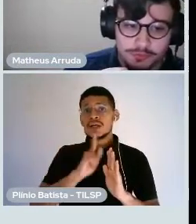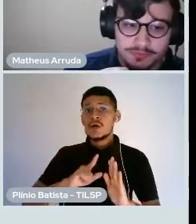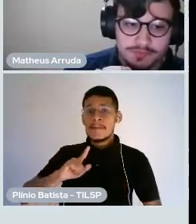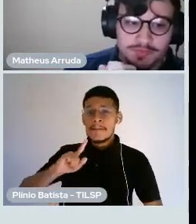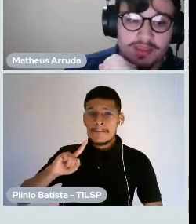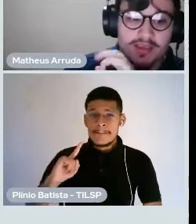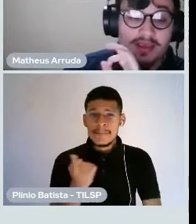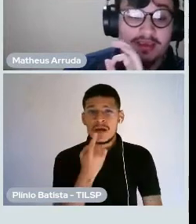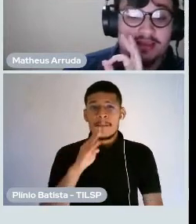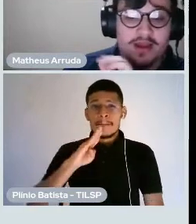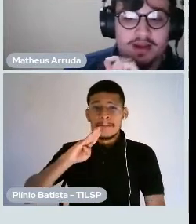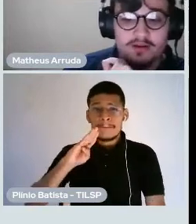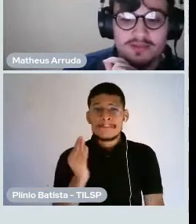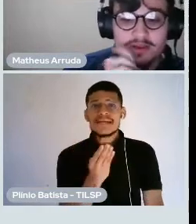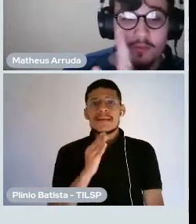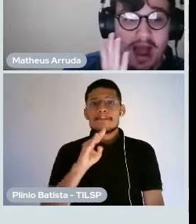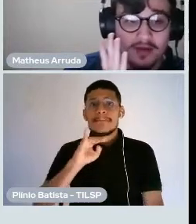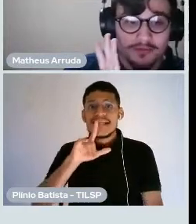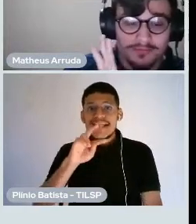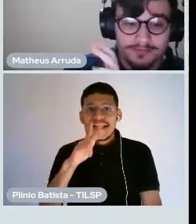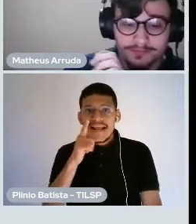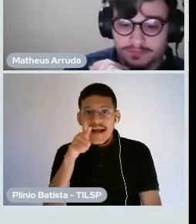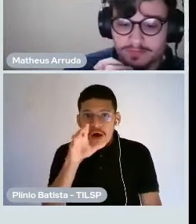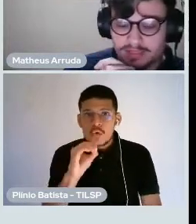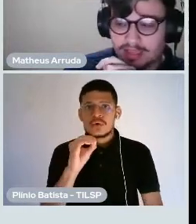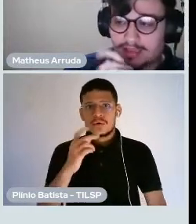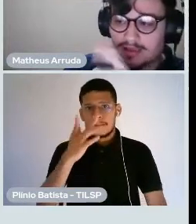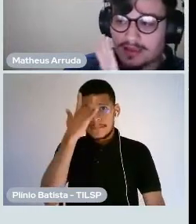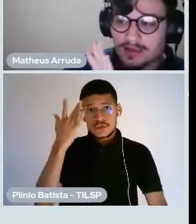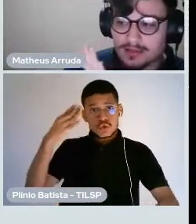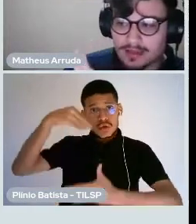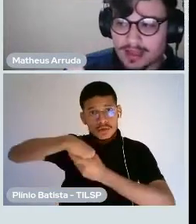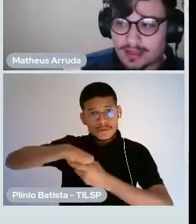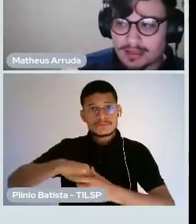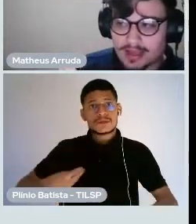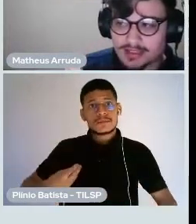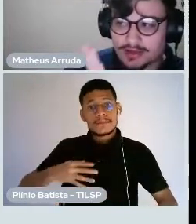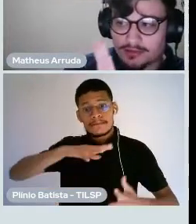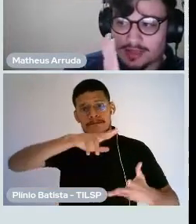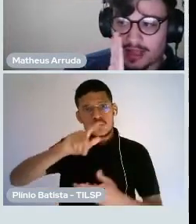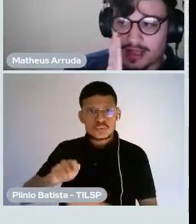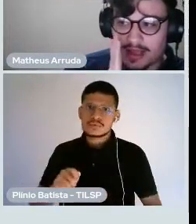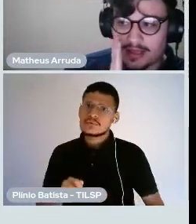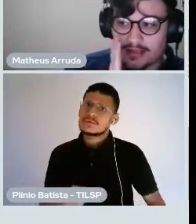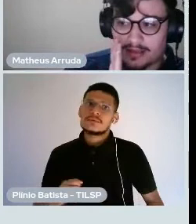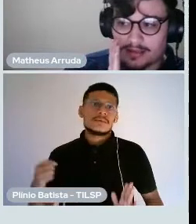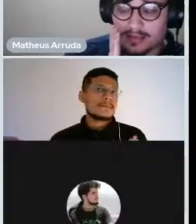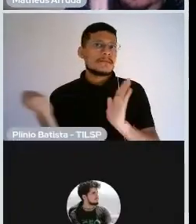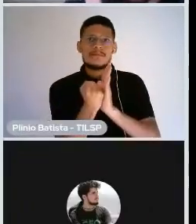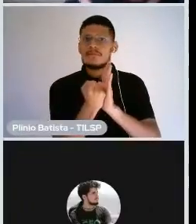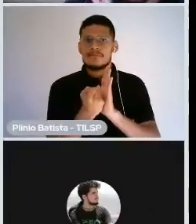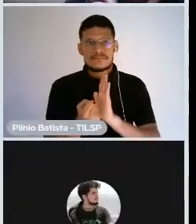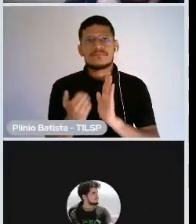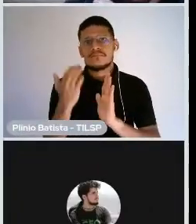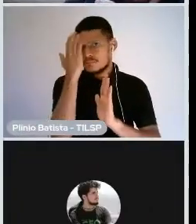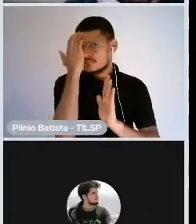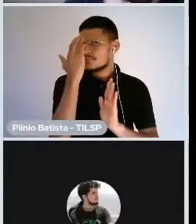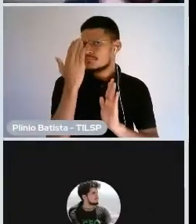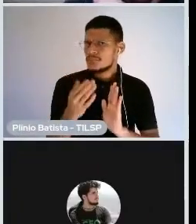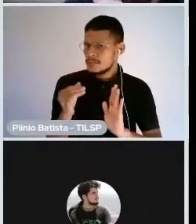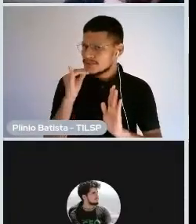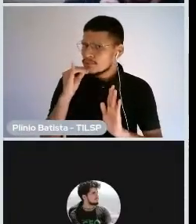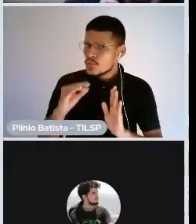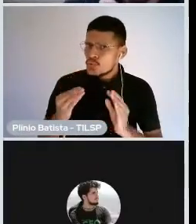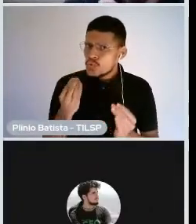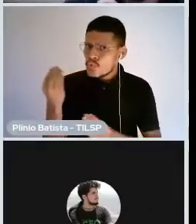pessoas no mundo. Então, querendo ou não, isso é um marco, né? Na questão da forma como a gente vê